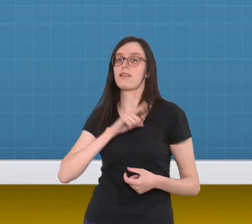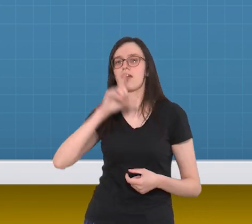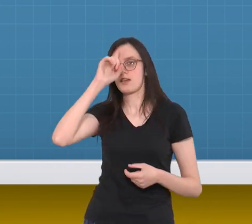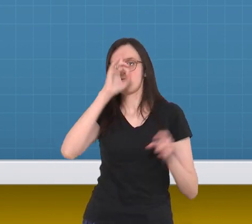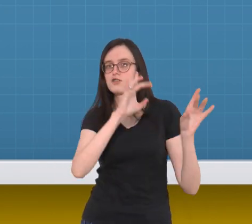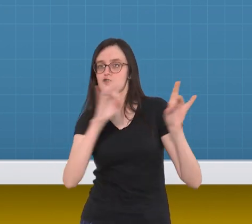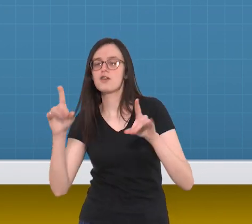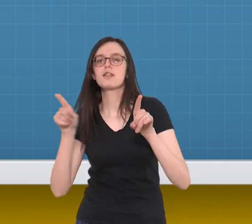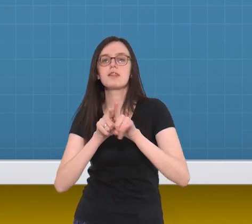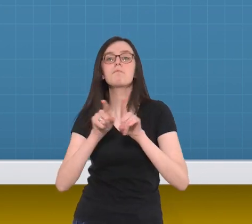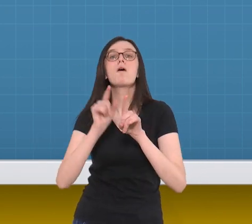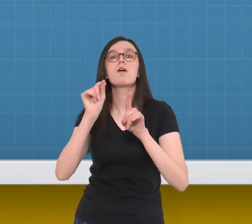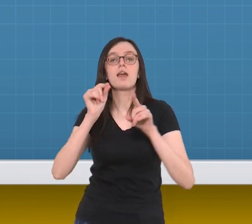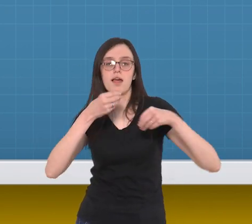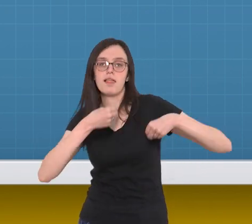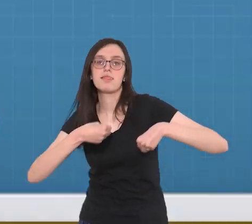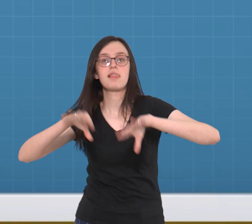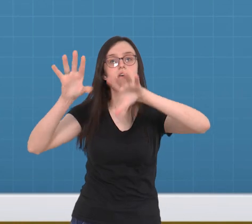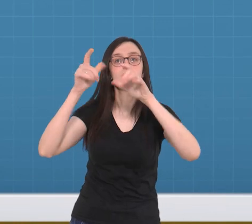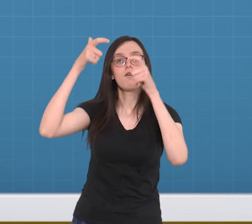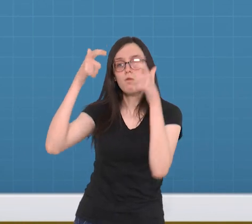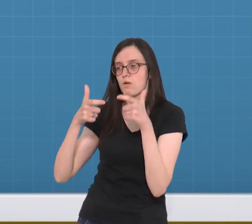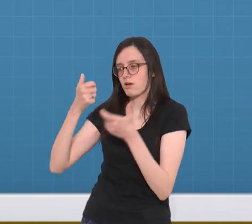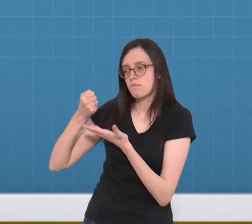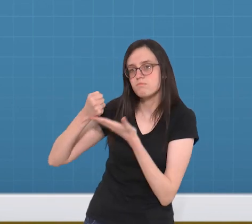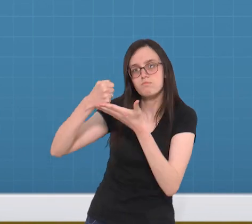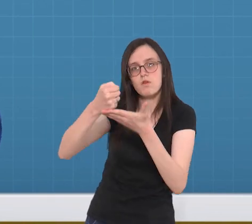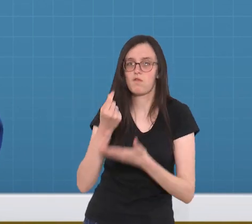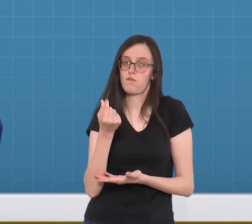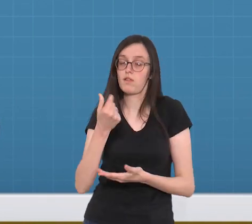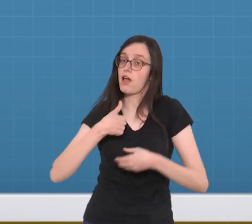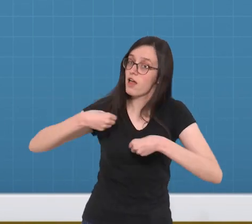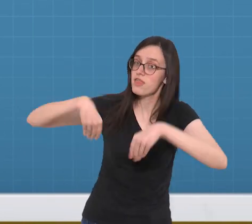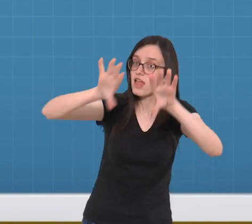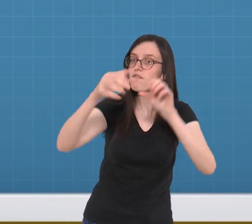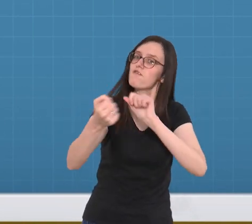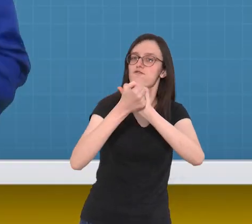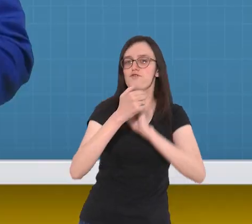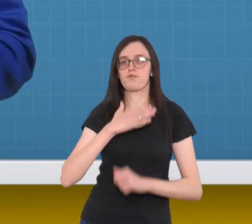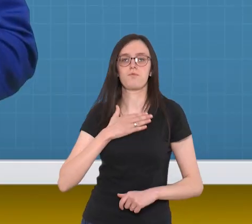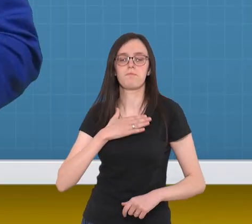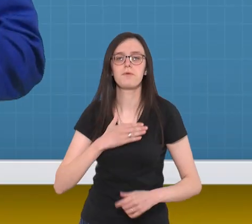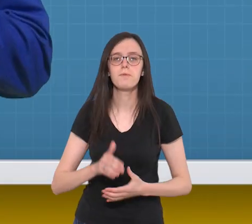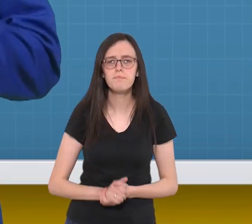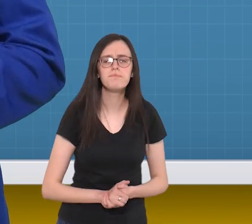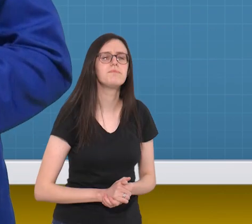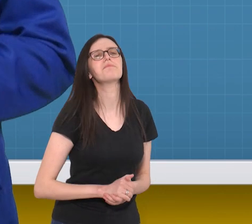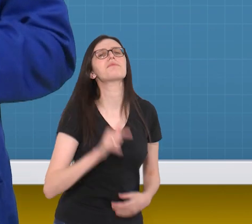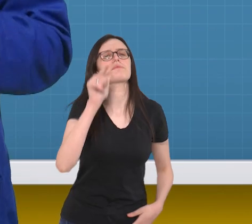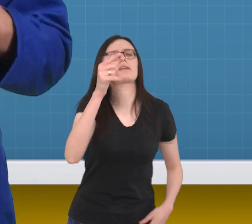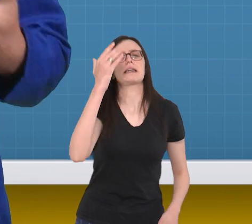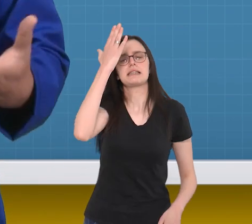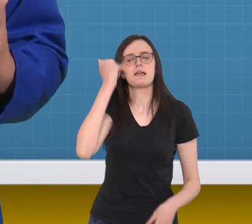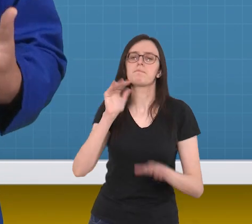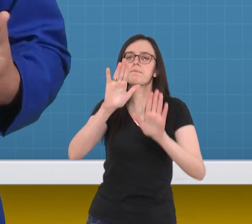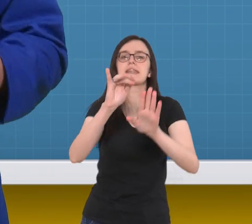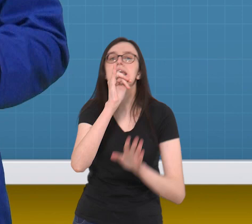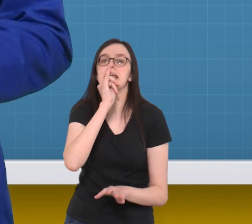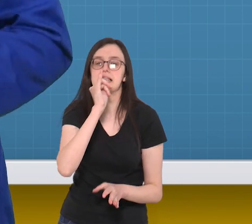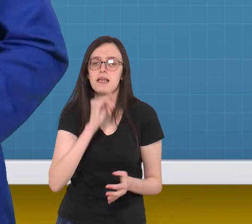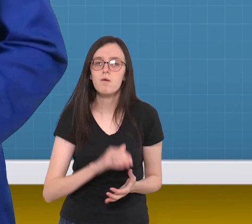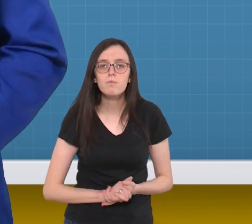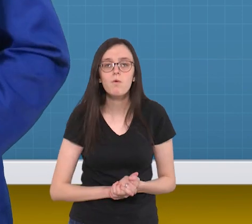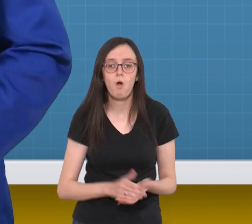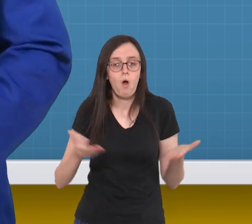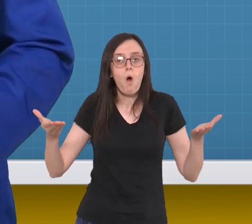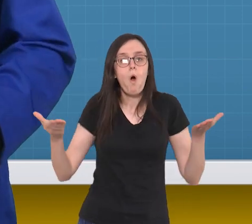dia a dia, nos transportando até a Bolsa. Eu vou levar vocês lá e vocês vão vir comigo. Você sabia, por exemplo,